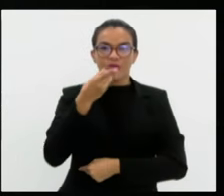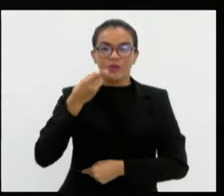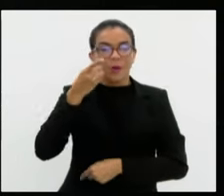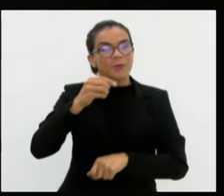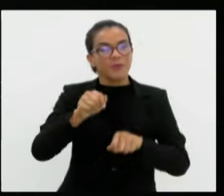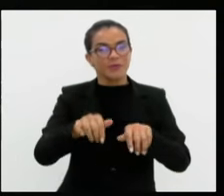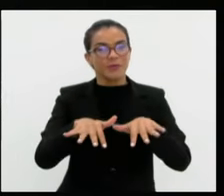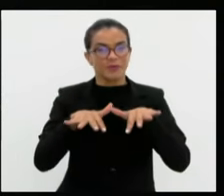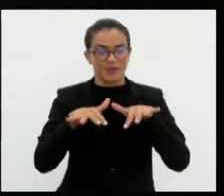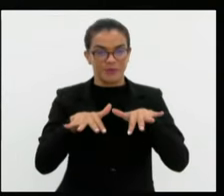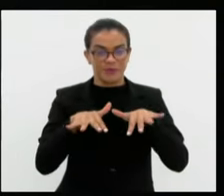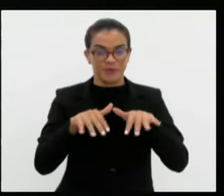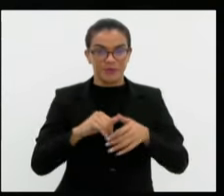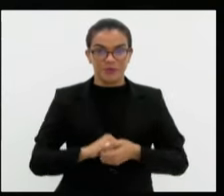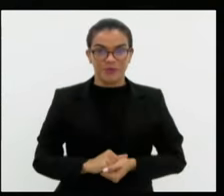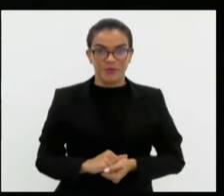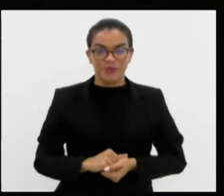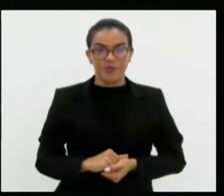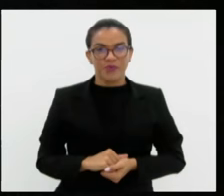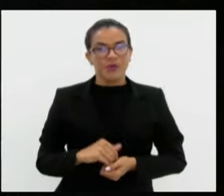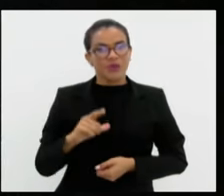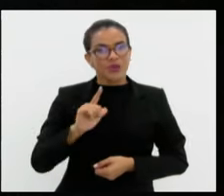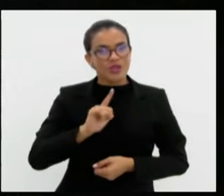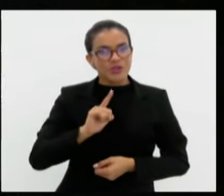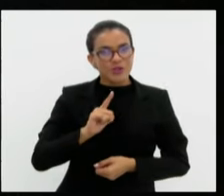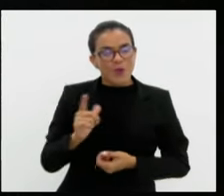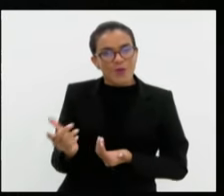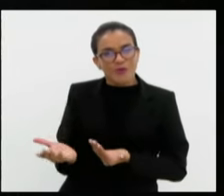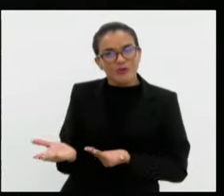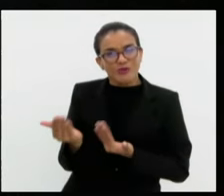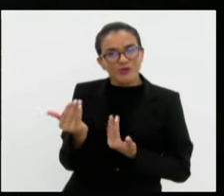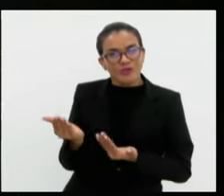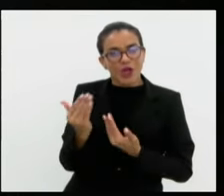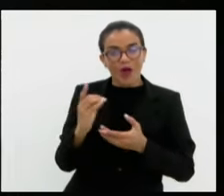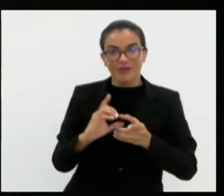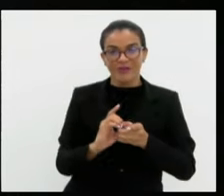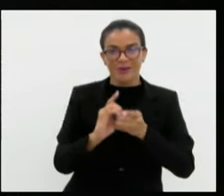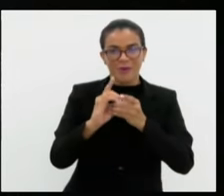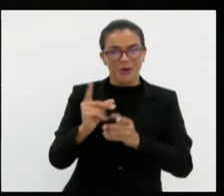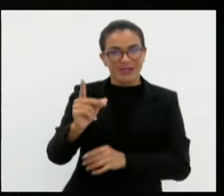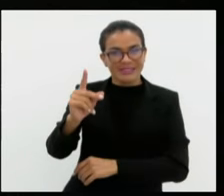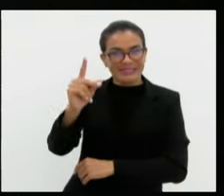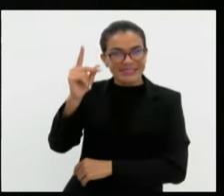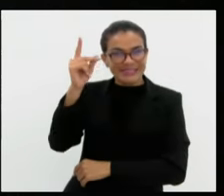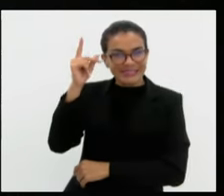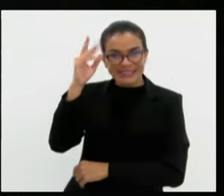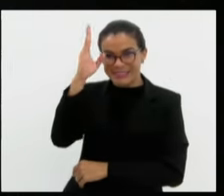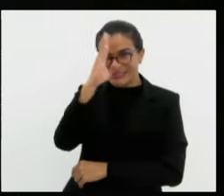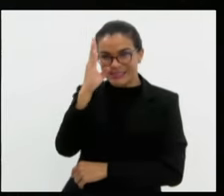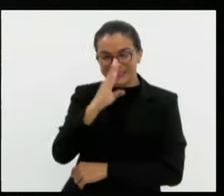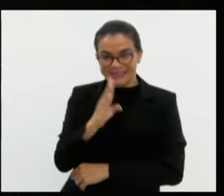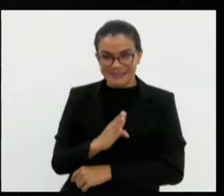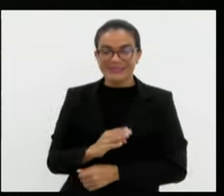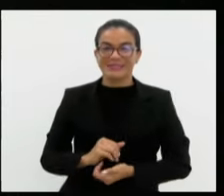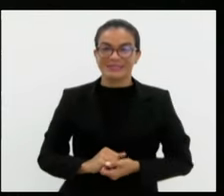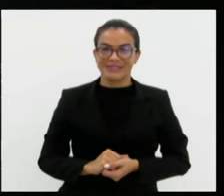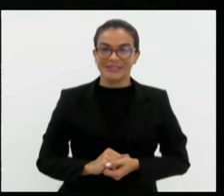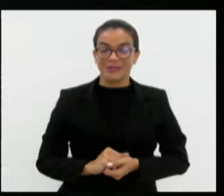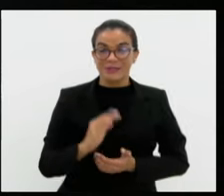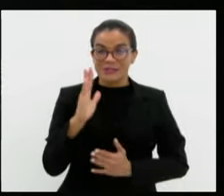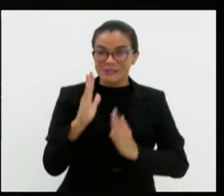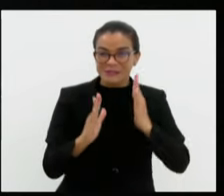porque nós vivemos a jovem democracia brasileira, e na jovem democracia brasileira,